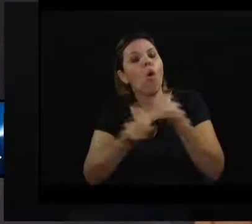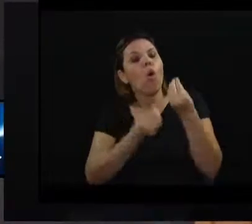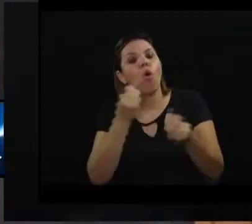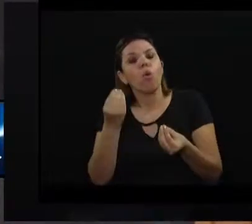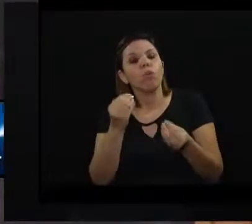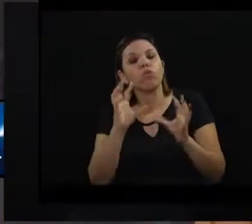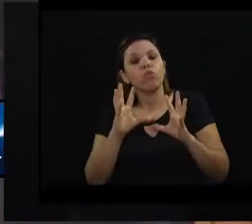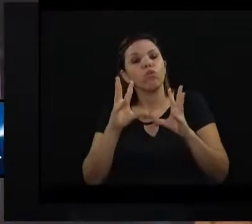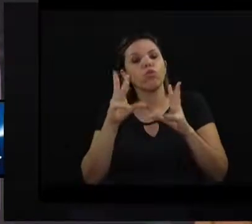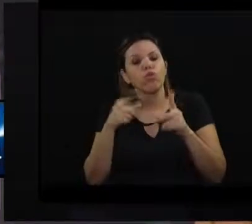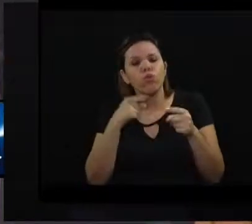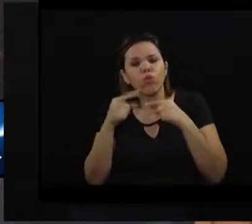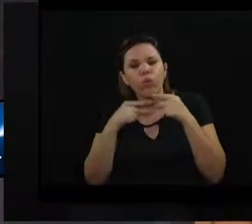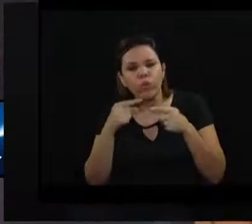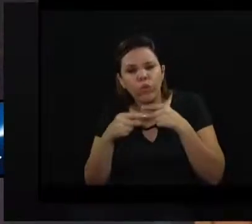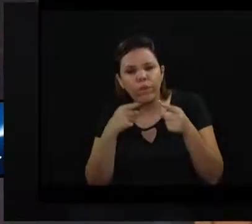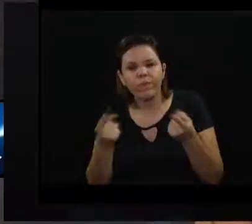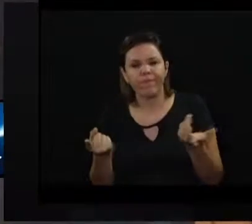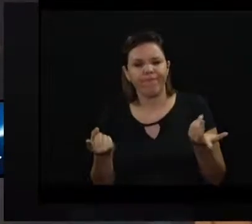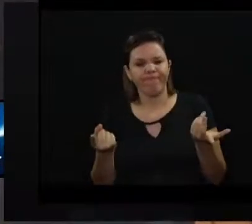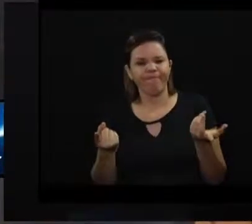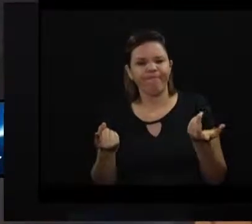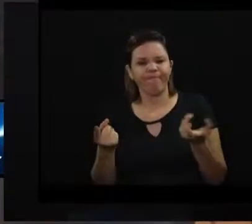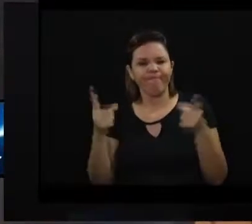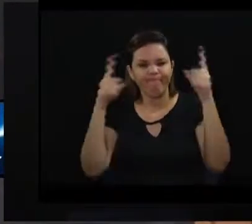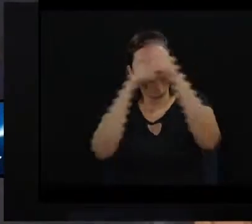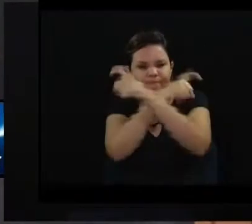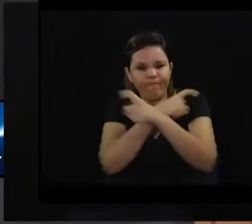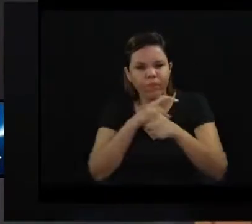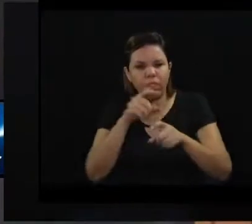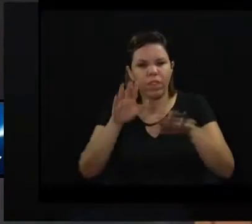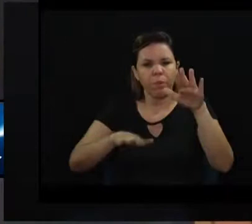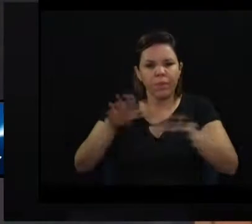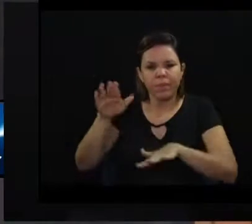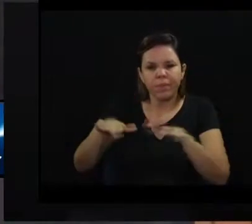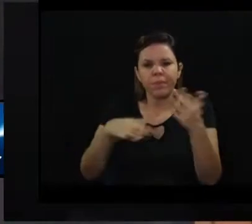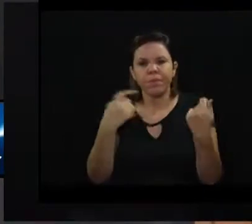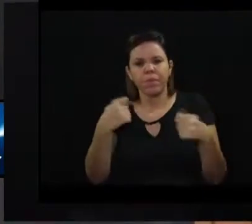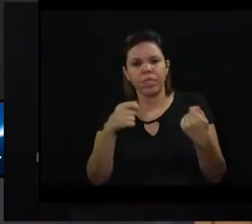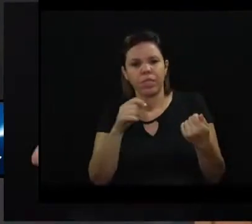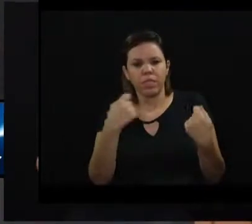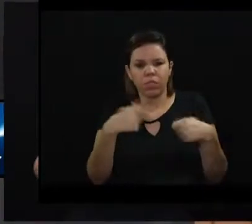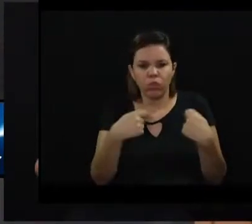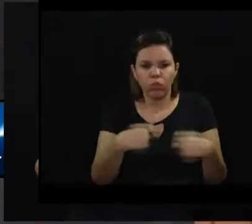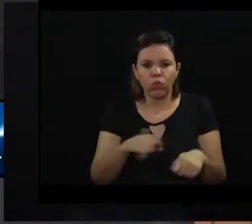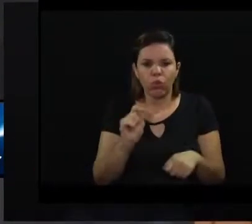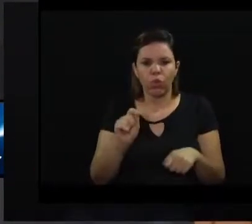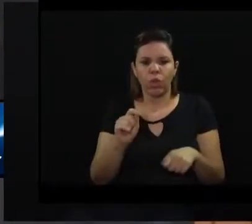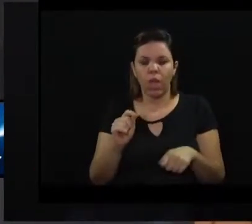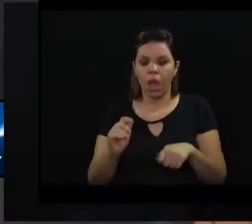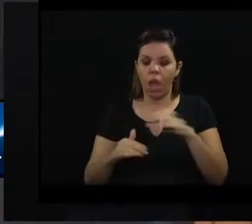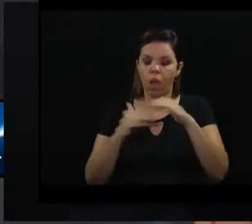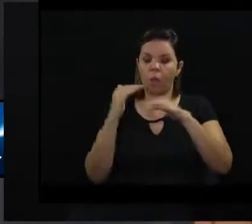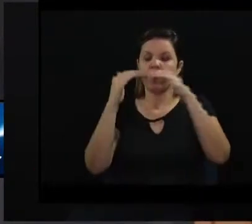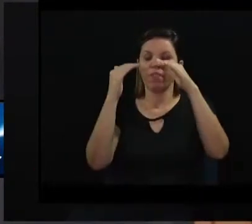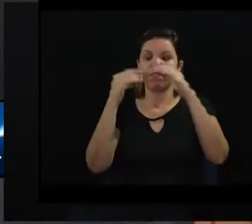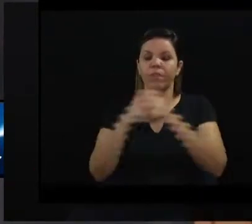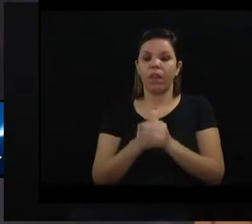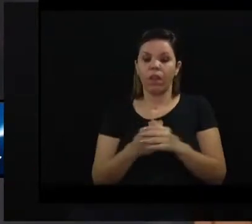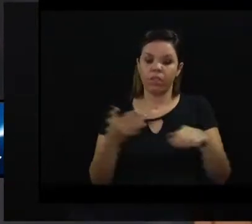questões todas começaram a aparecer conforme a demanda social do Rafael começou a aumentar, que foi o período que entrou na